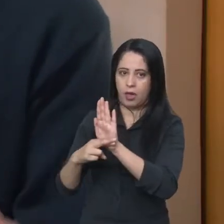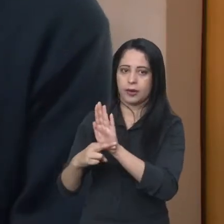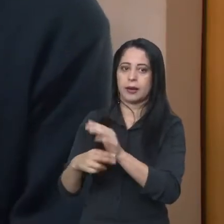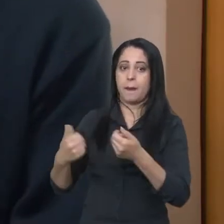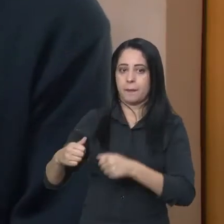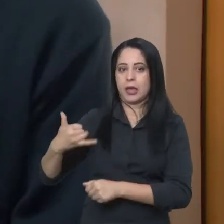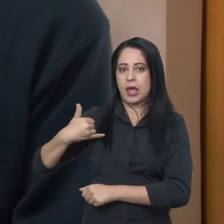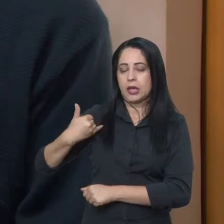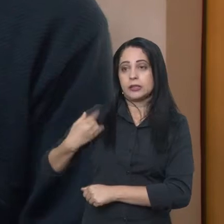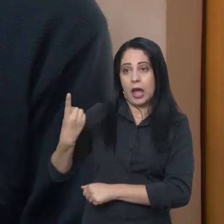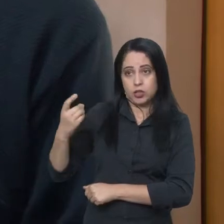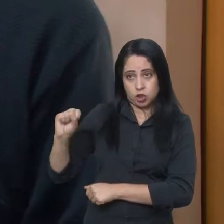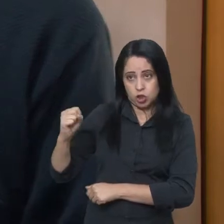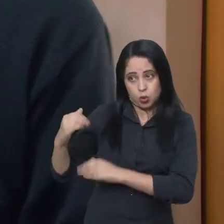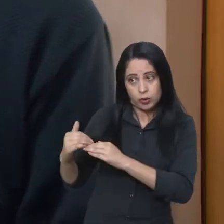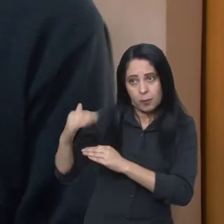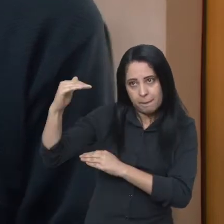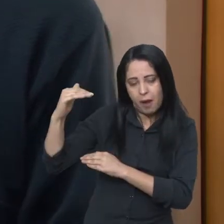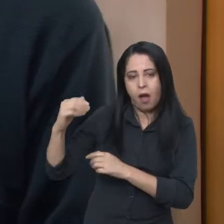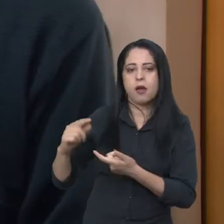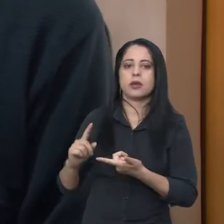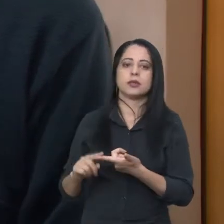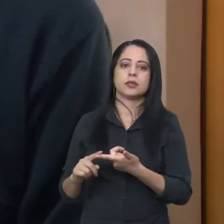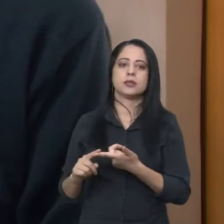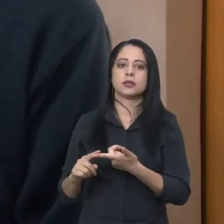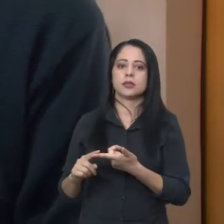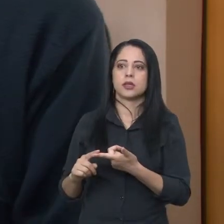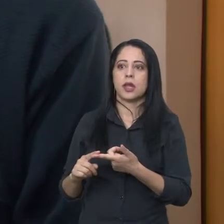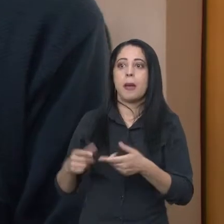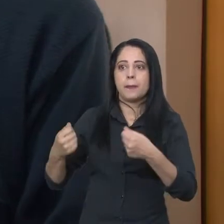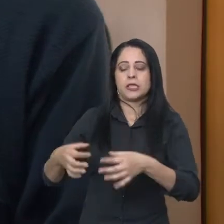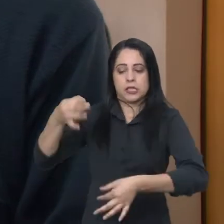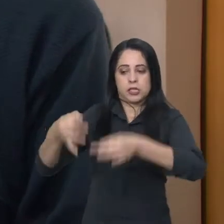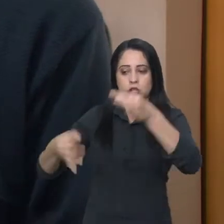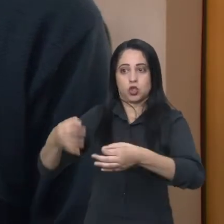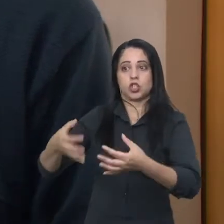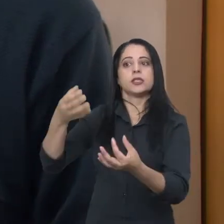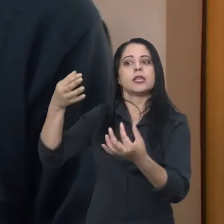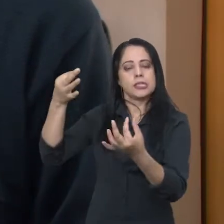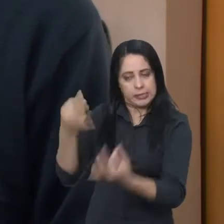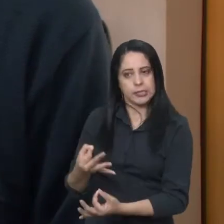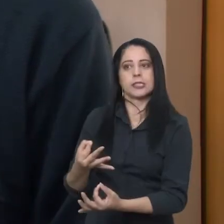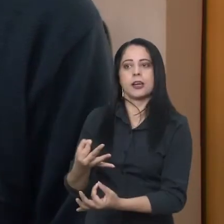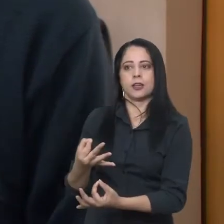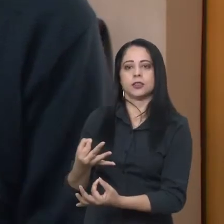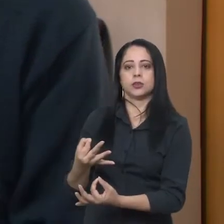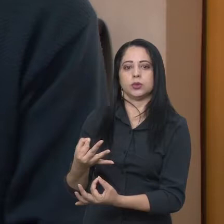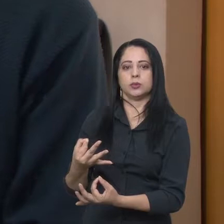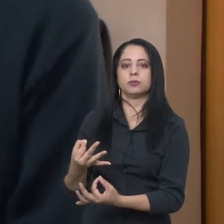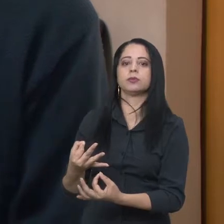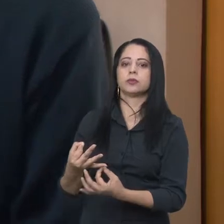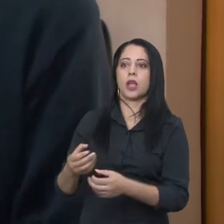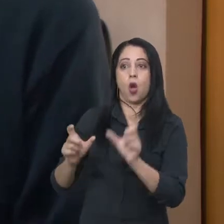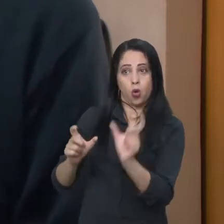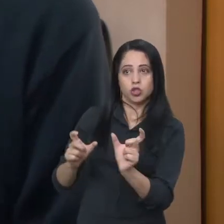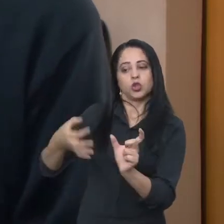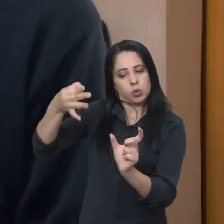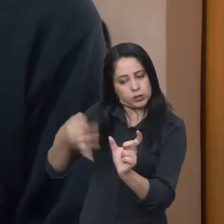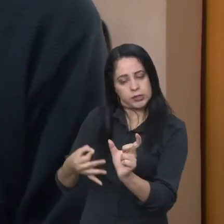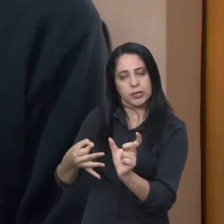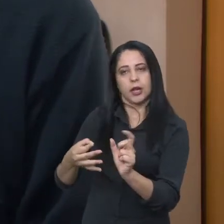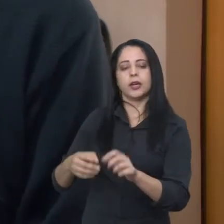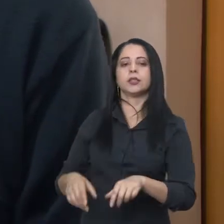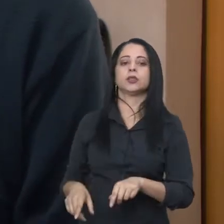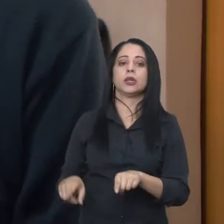objetivos, tem que ser então maior de 18 anos, ele tem que estar quite com a Justiça Eleitoral, obviamente ter o seu título